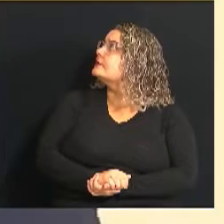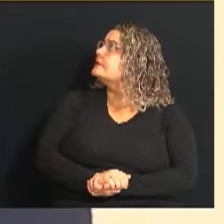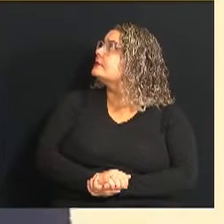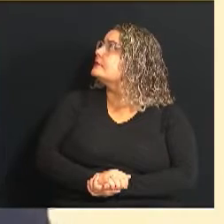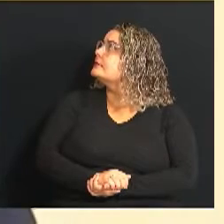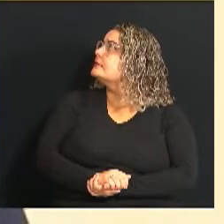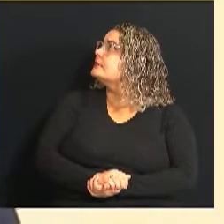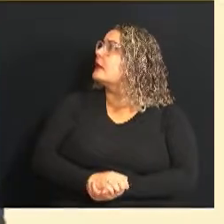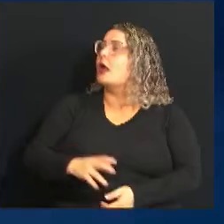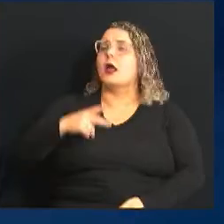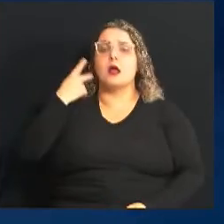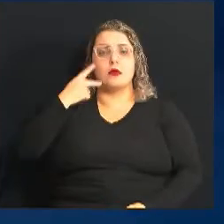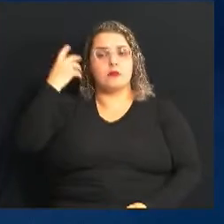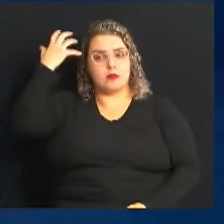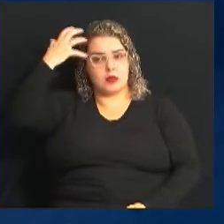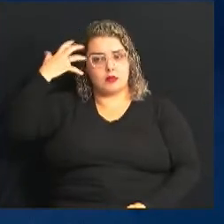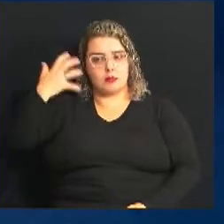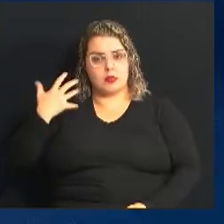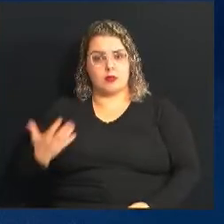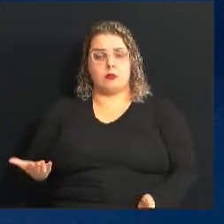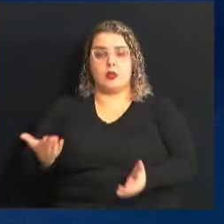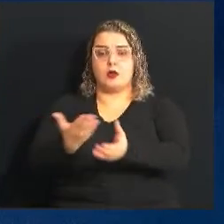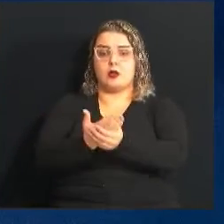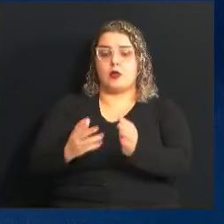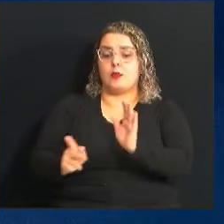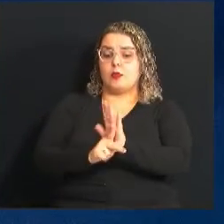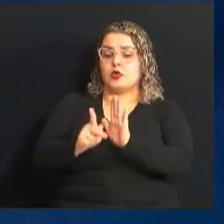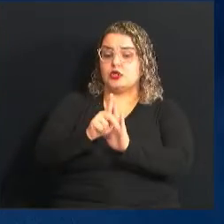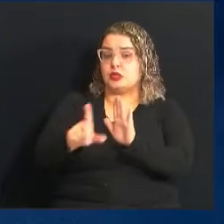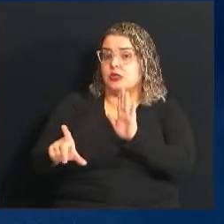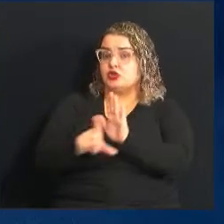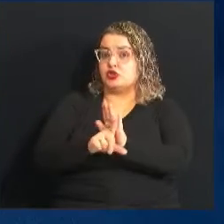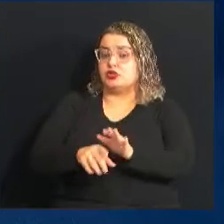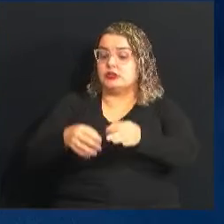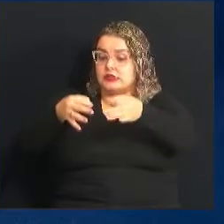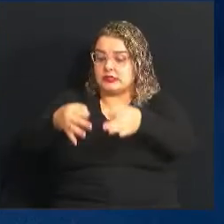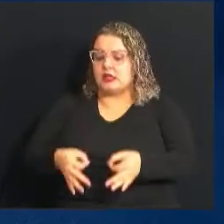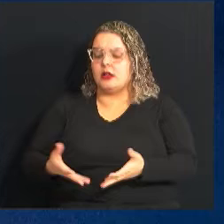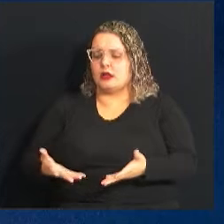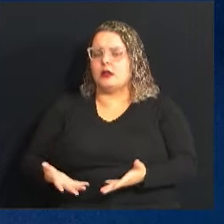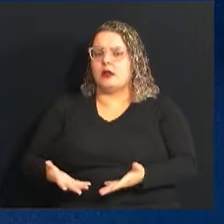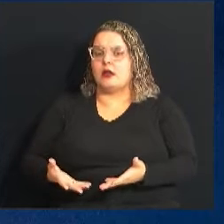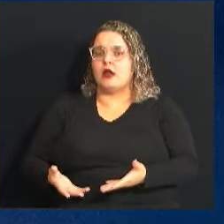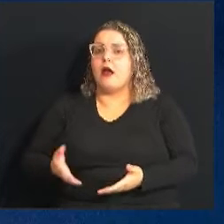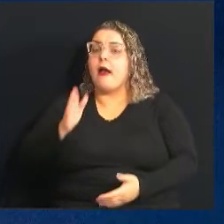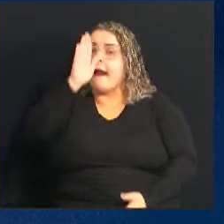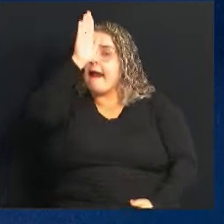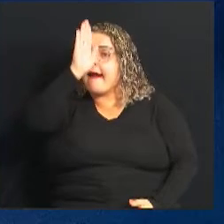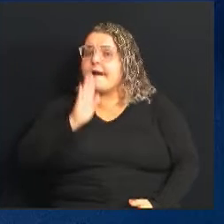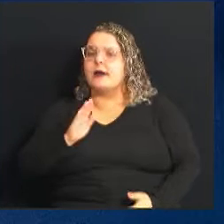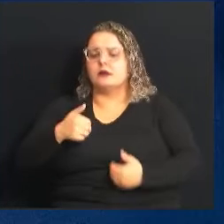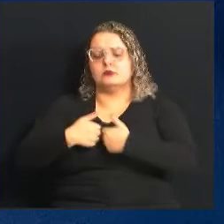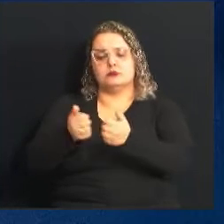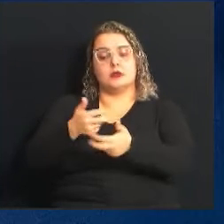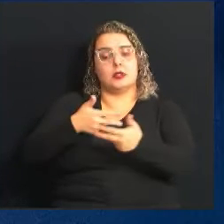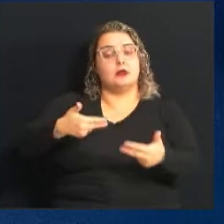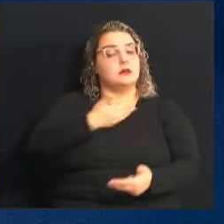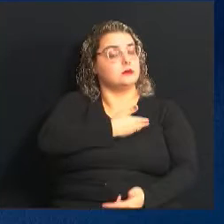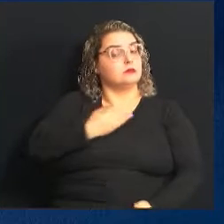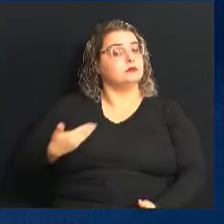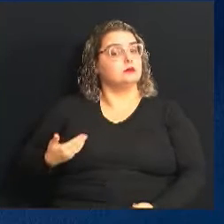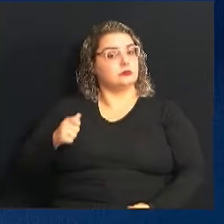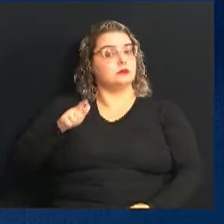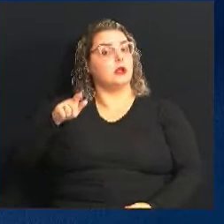A vereadora Guida Calisto protocolou o projeto de lei que determina a gratuidade no transporte público coletivo aos